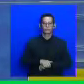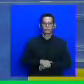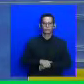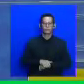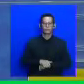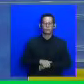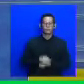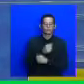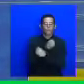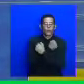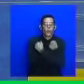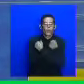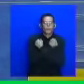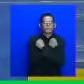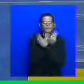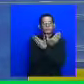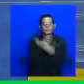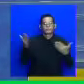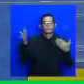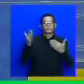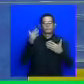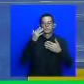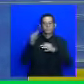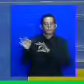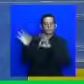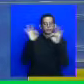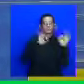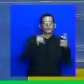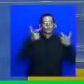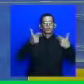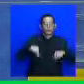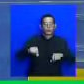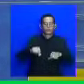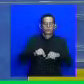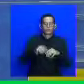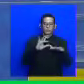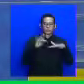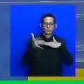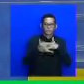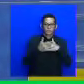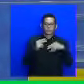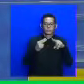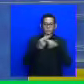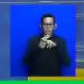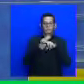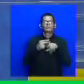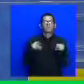Mandou um abraço pra todo mundo do perfil da Caixa e da Rede TV aí. 49.